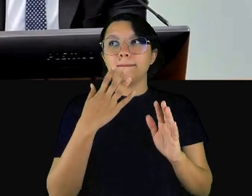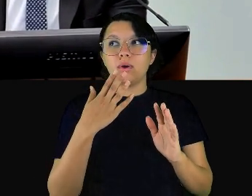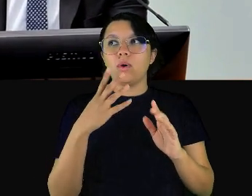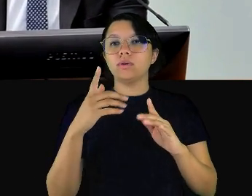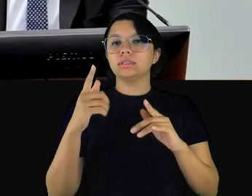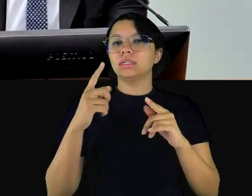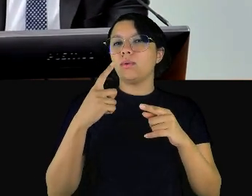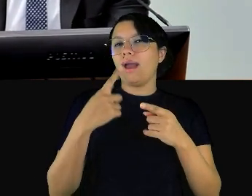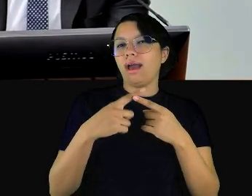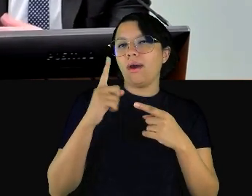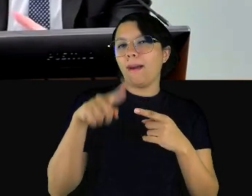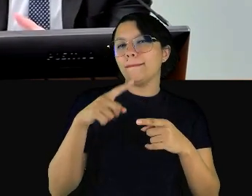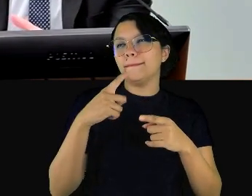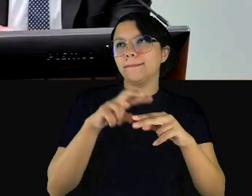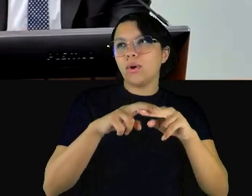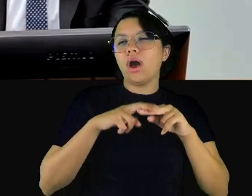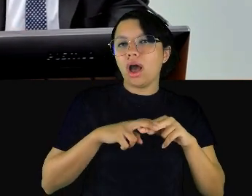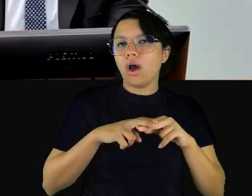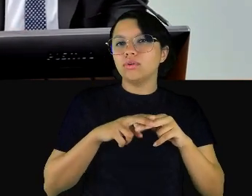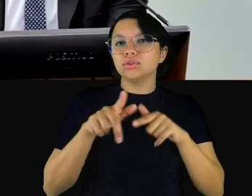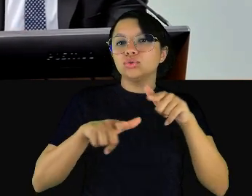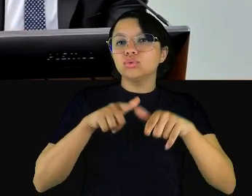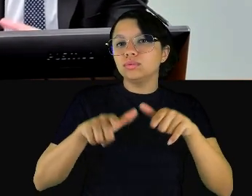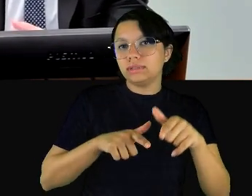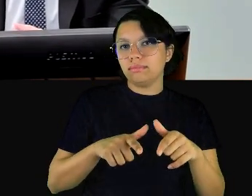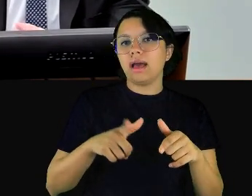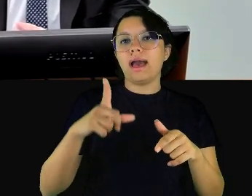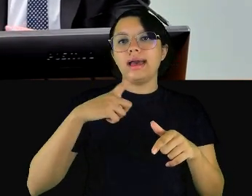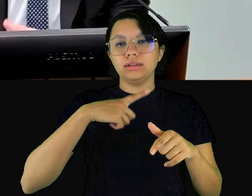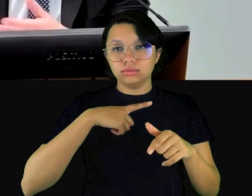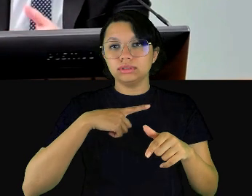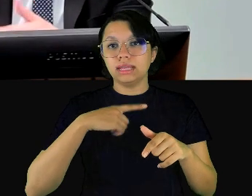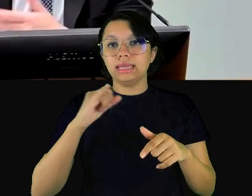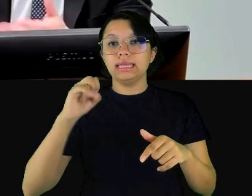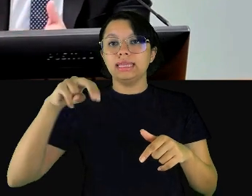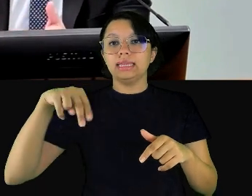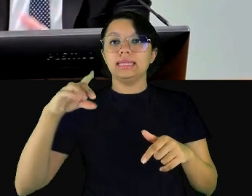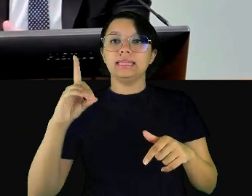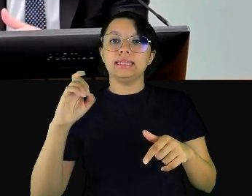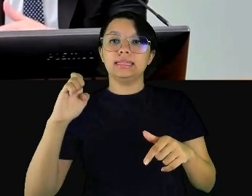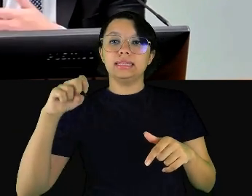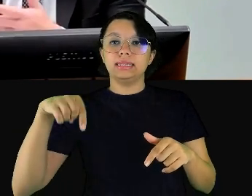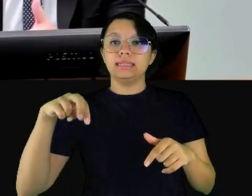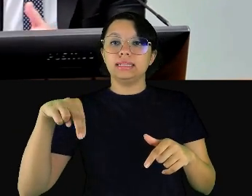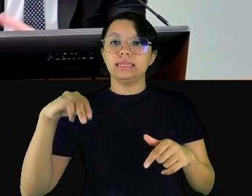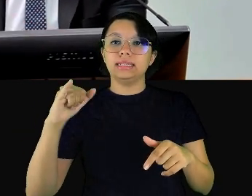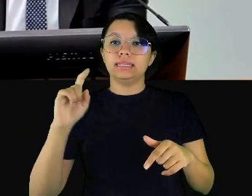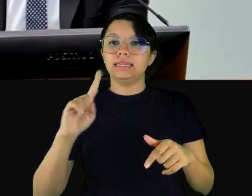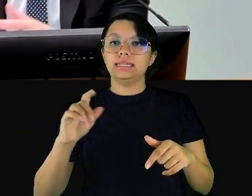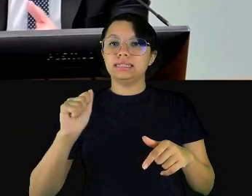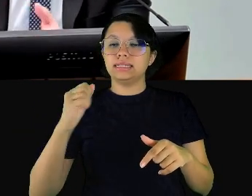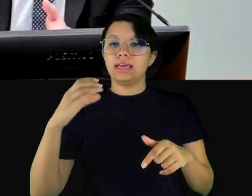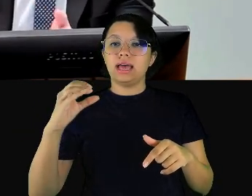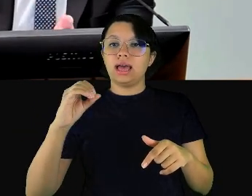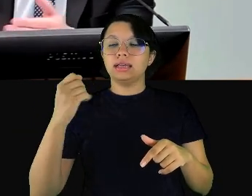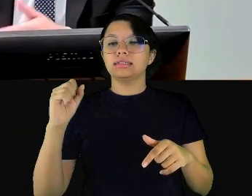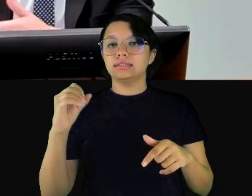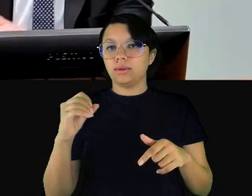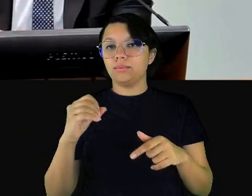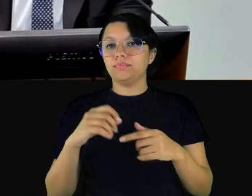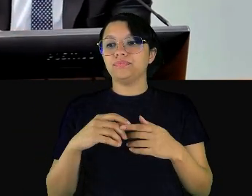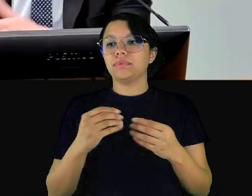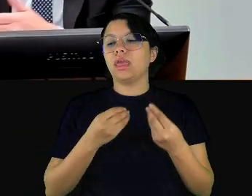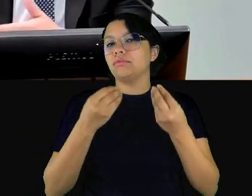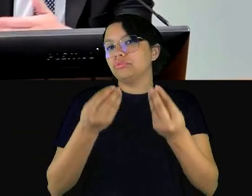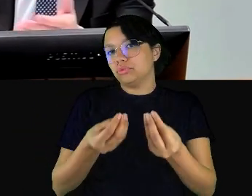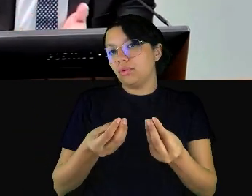de serviço, há sim a possibilidade de pedir uma indenização equivalente. Por exemplo, uma cesta básica, que ele fala, ó, eu só dou a